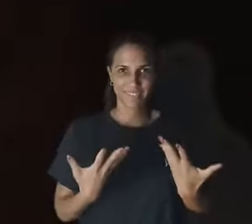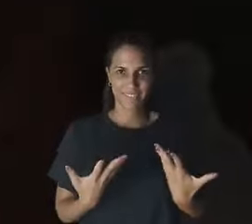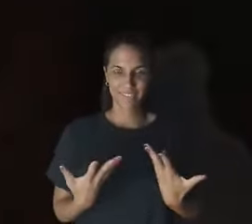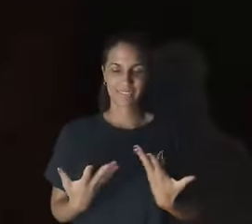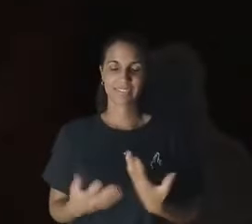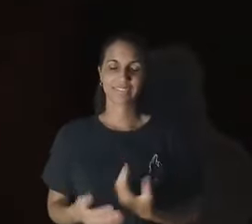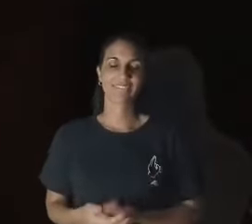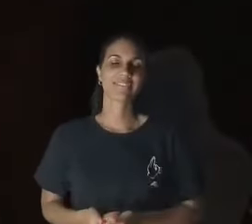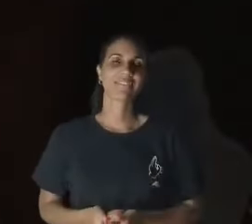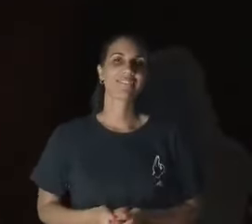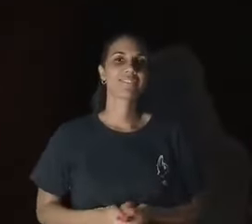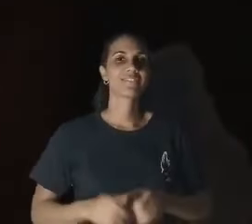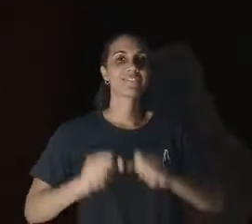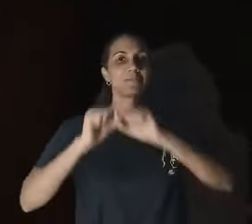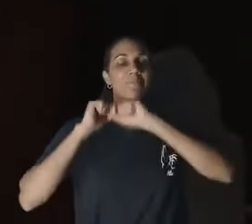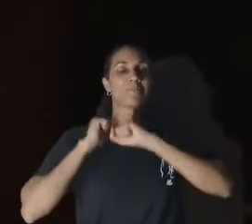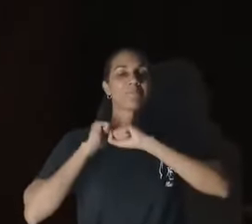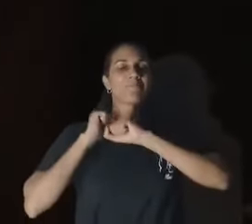bendito.